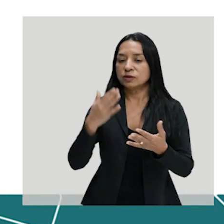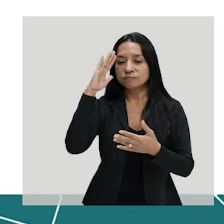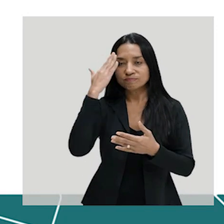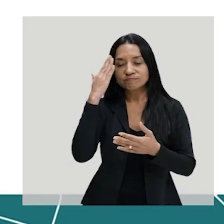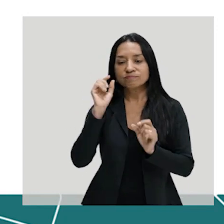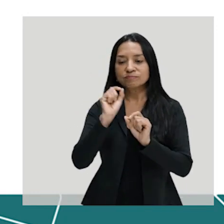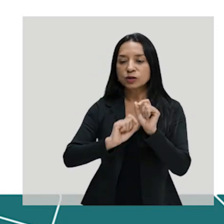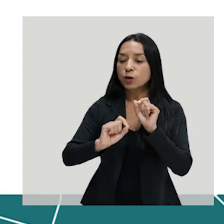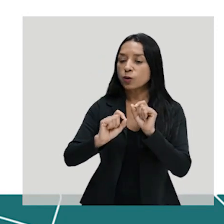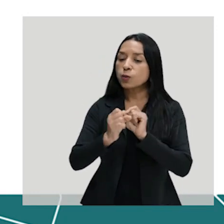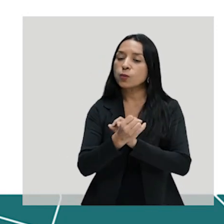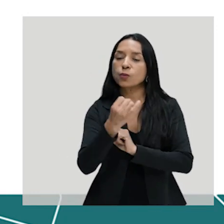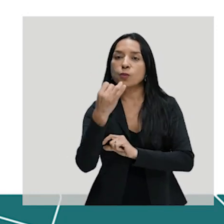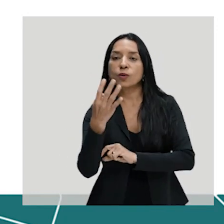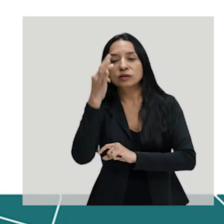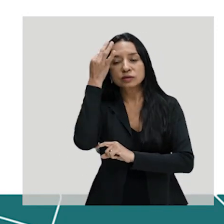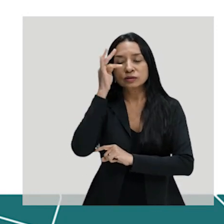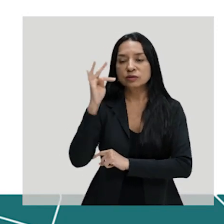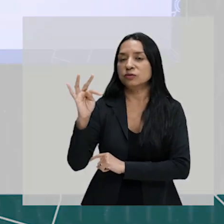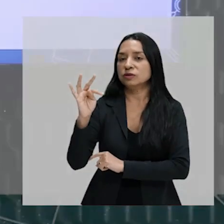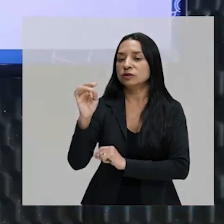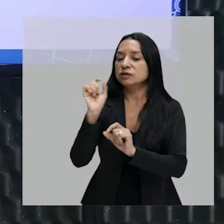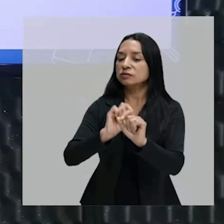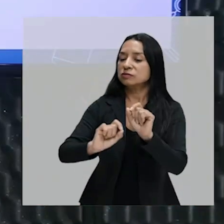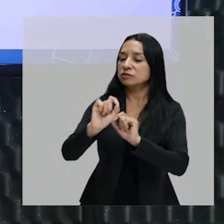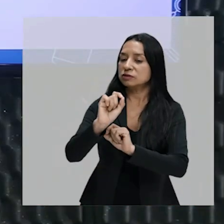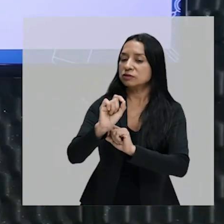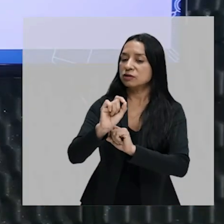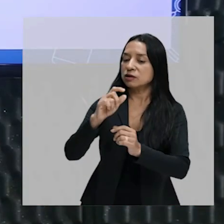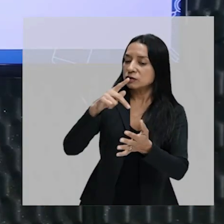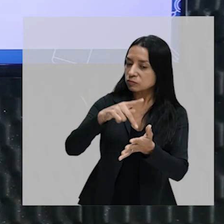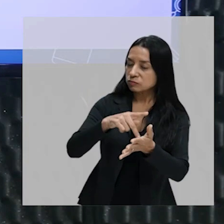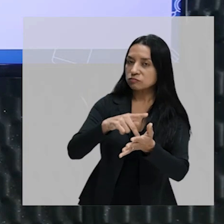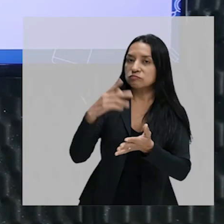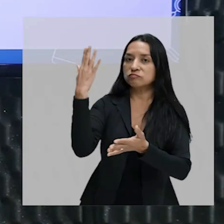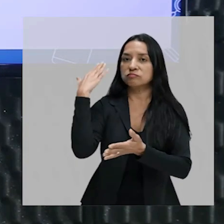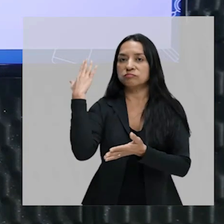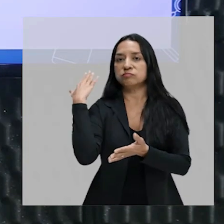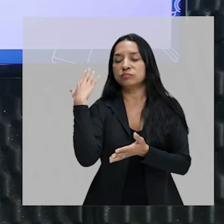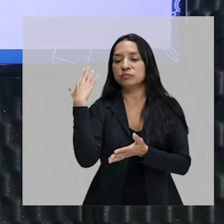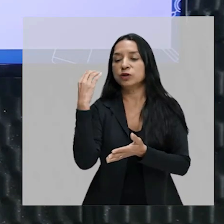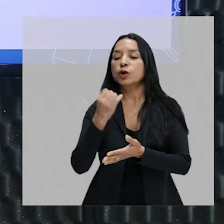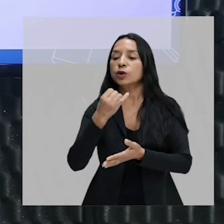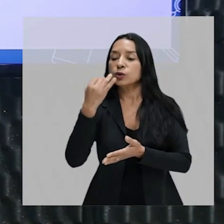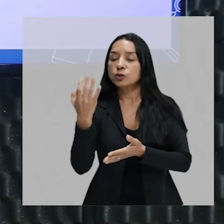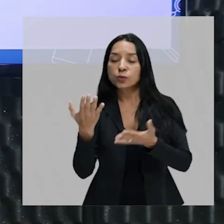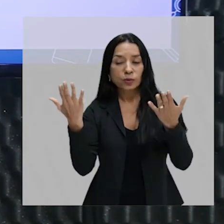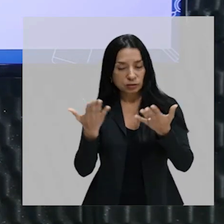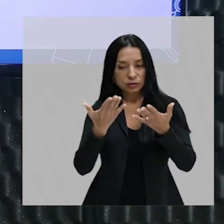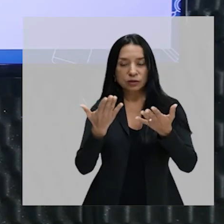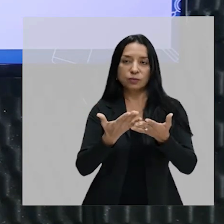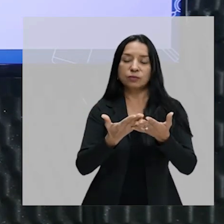entender quais eram as teorias que eram vigentes a bem a um tempo atrás e quais são as teorias que estão